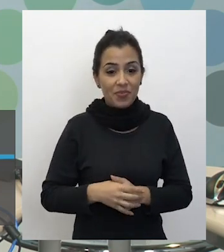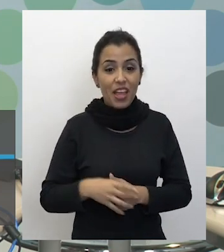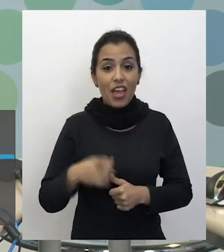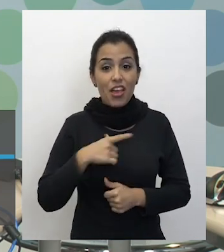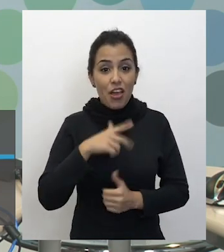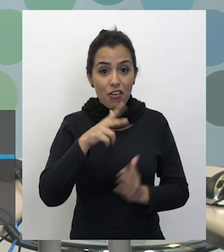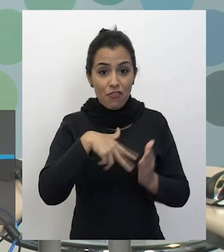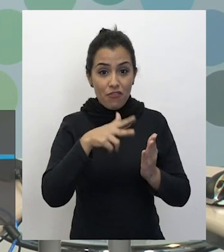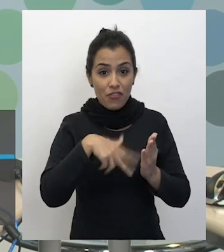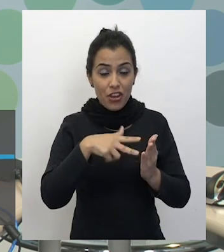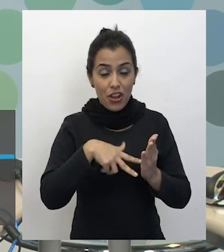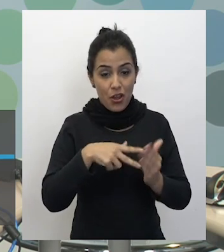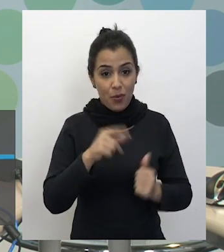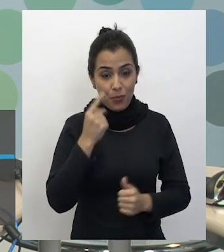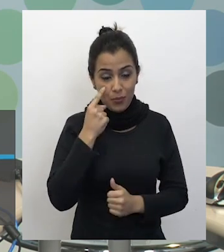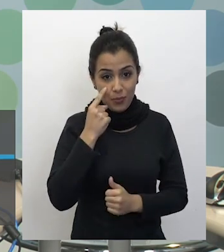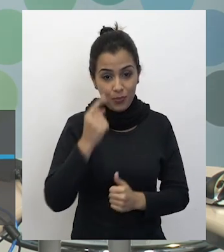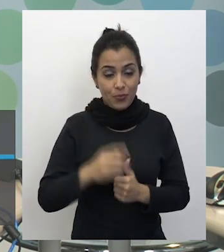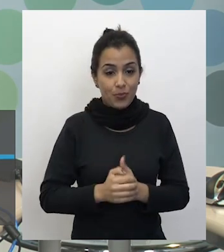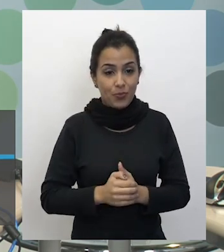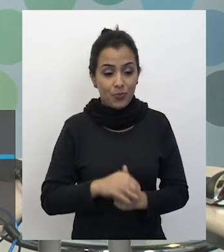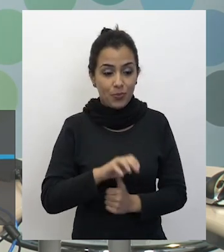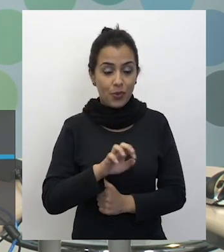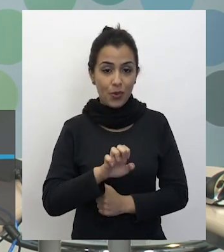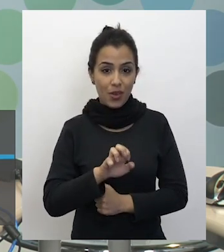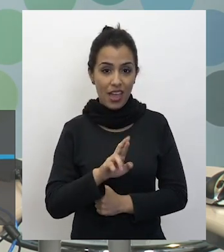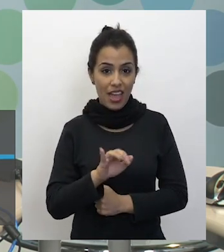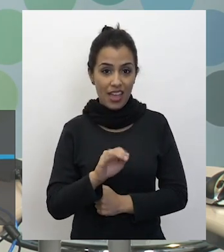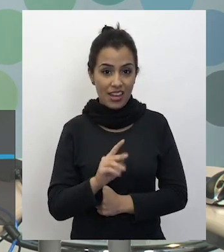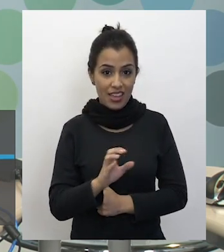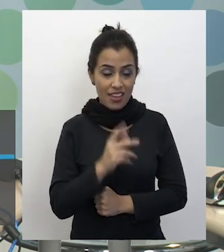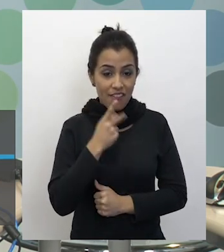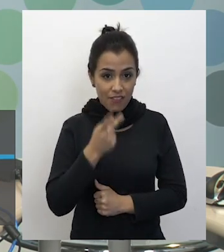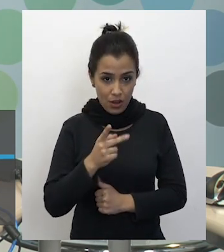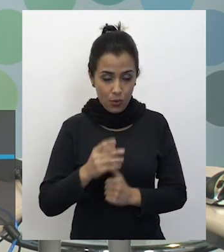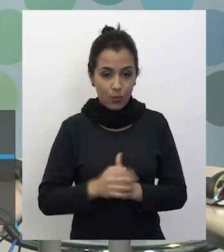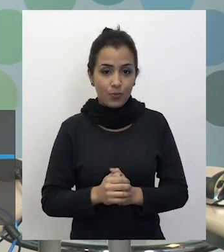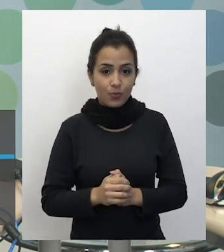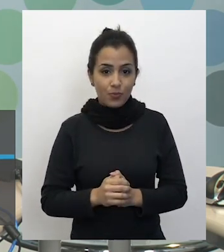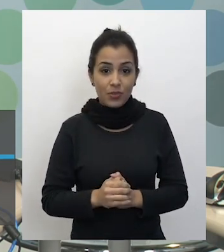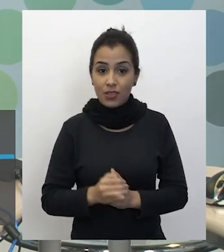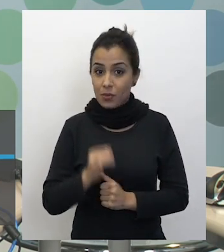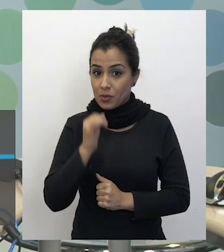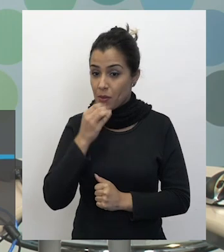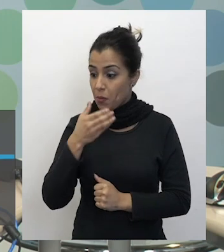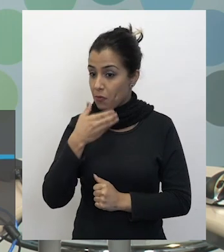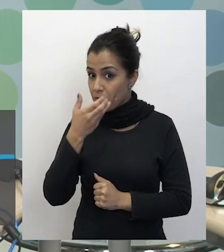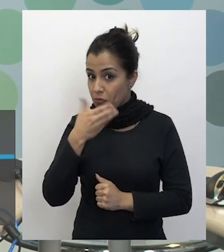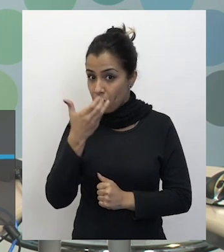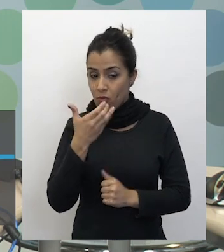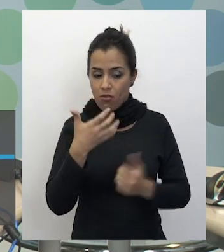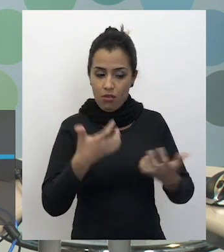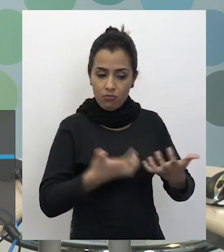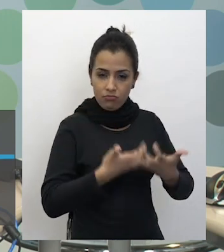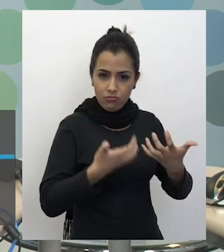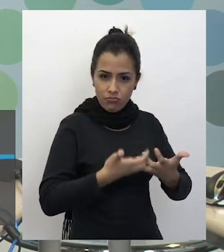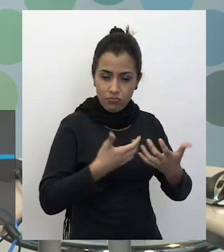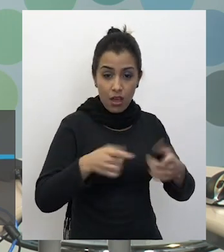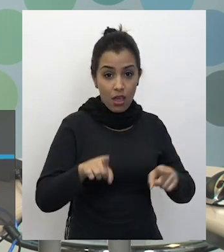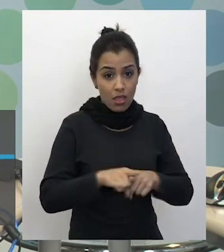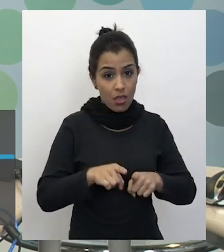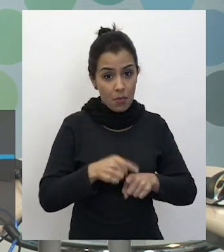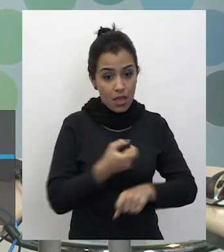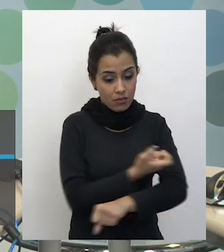ler uma parte aqui, professor. Fique à vontade. O Eric escreveu assim: podemos aplicar nas frutas, verduras, legumes e até nas